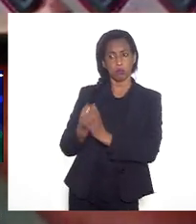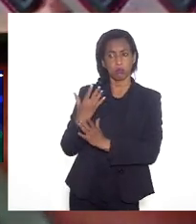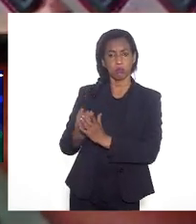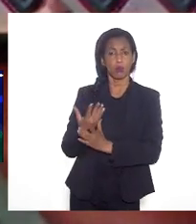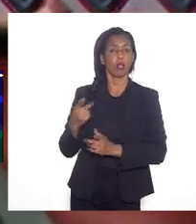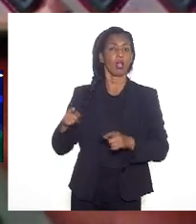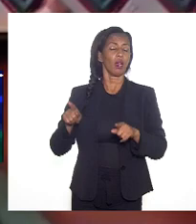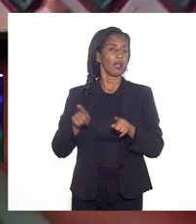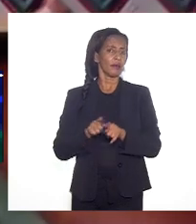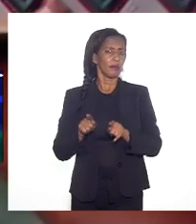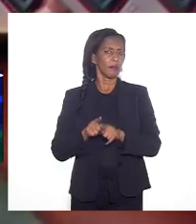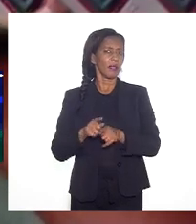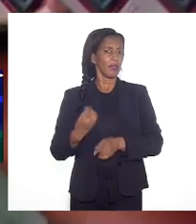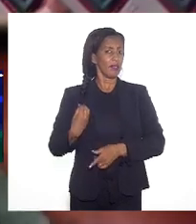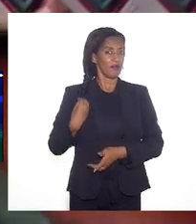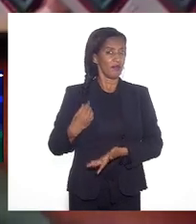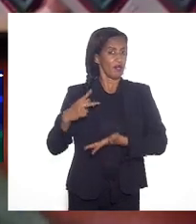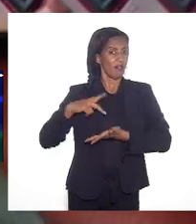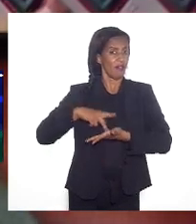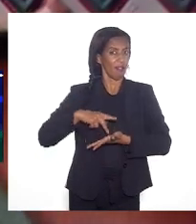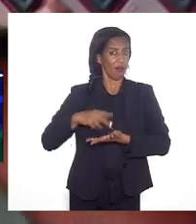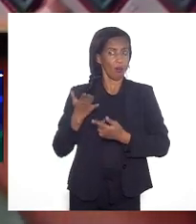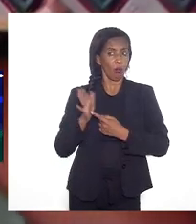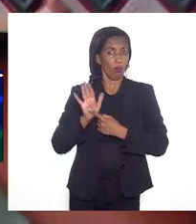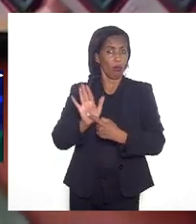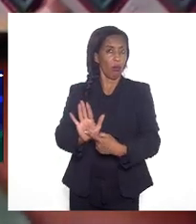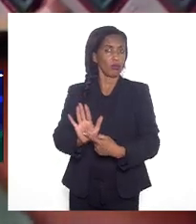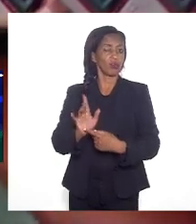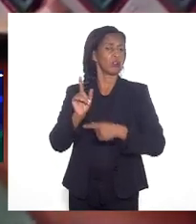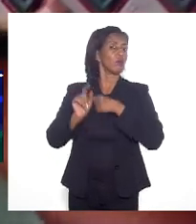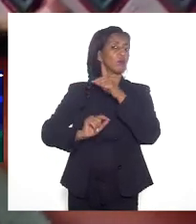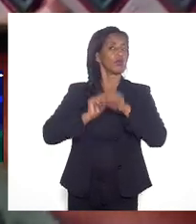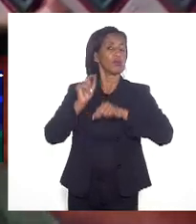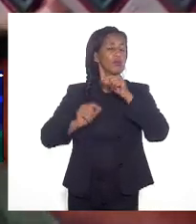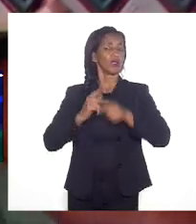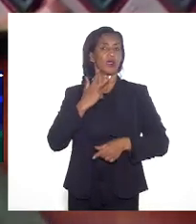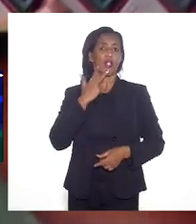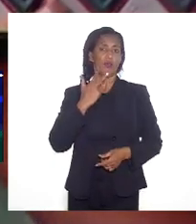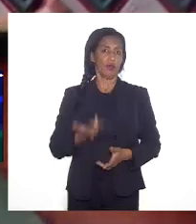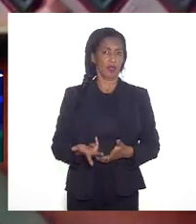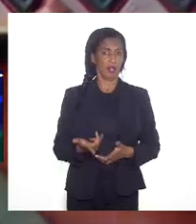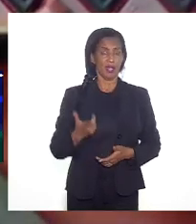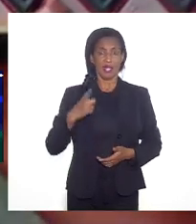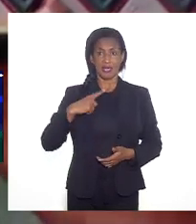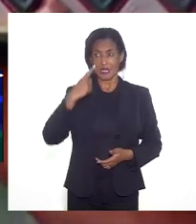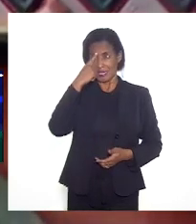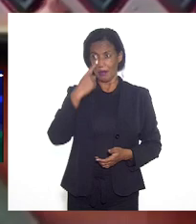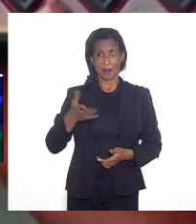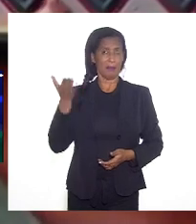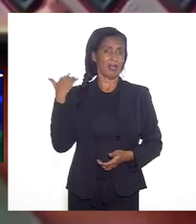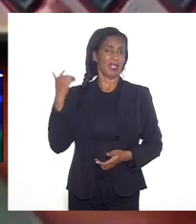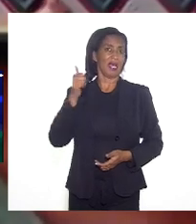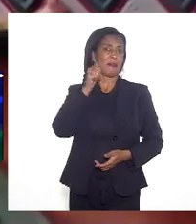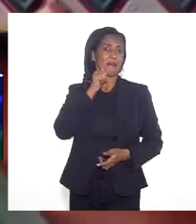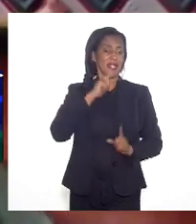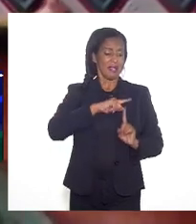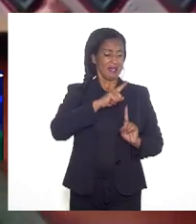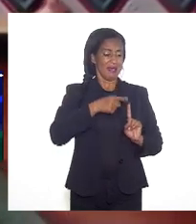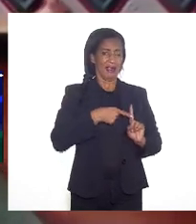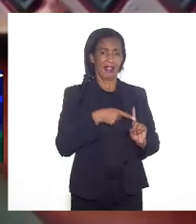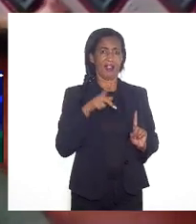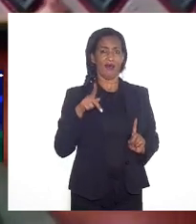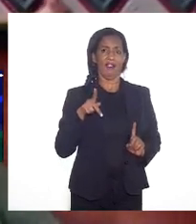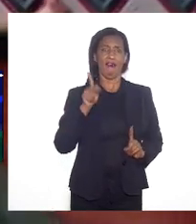real, a concretude dela, demonstra o que a gente está dizendo. A gente teve a Caitlin Romeu na semana passada. Isso